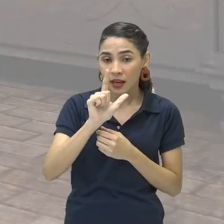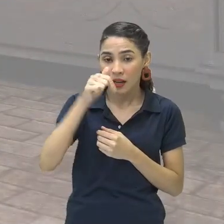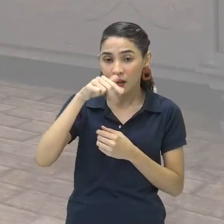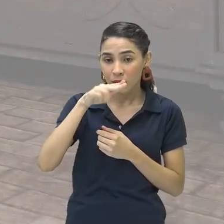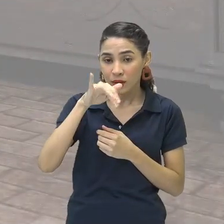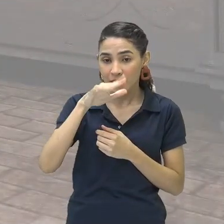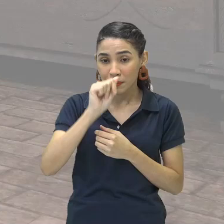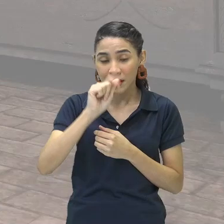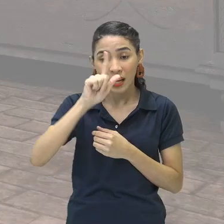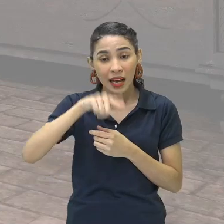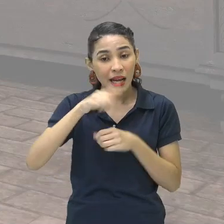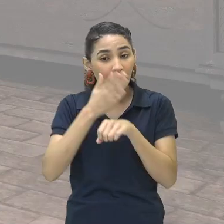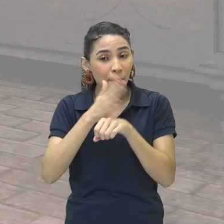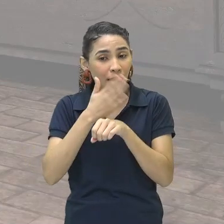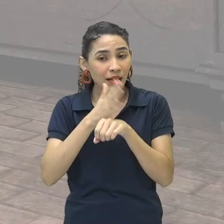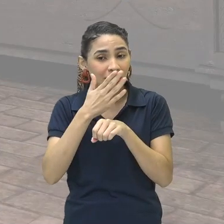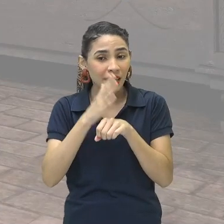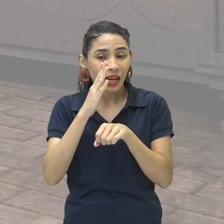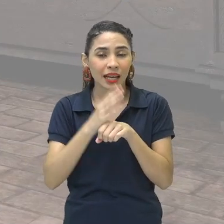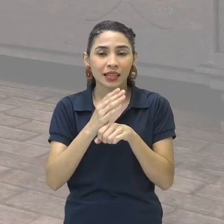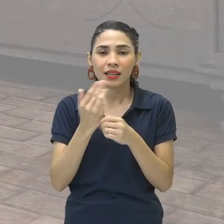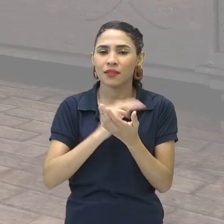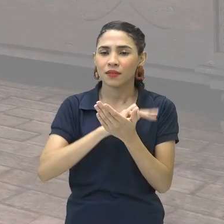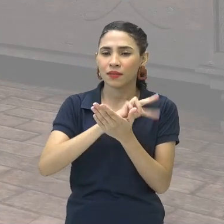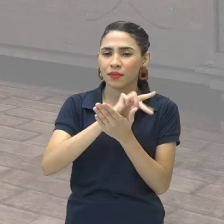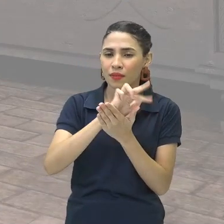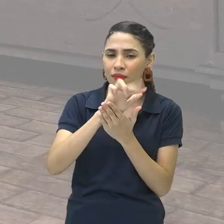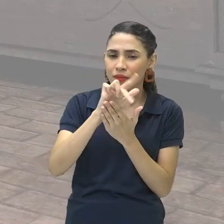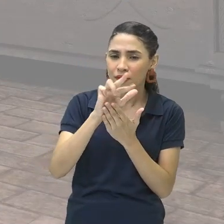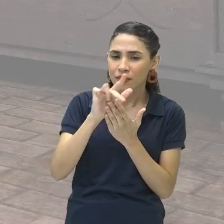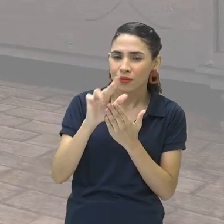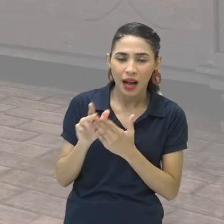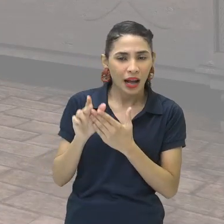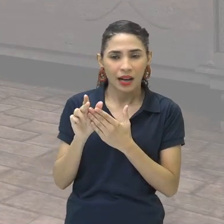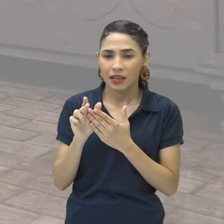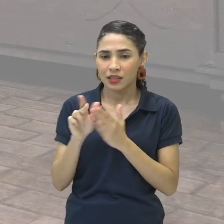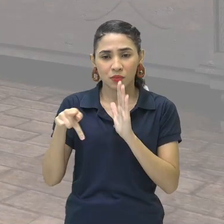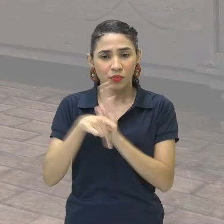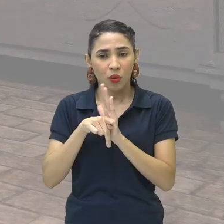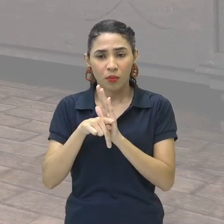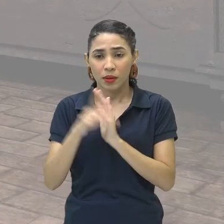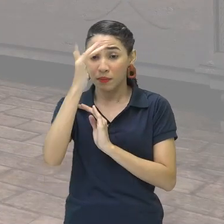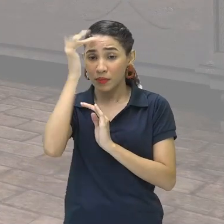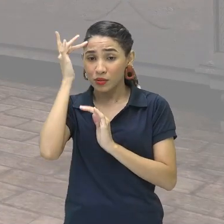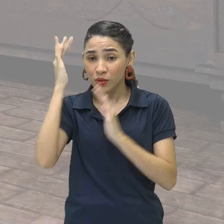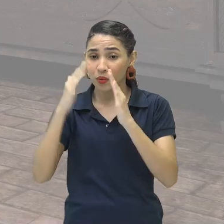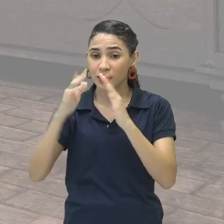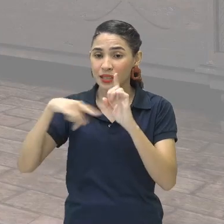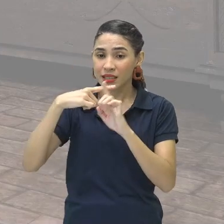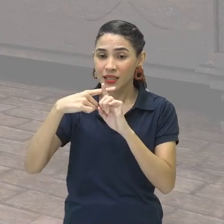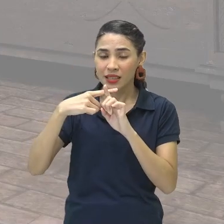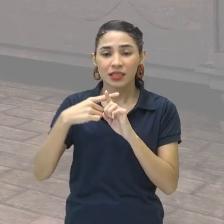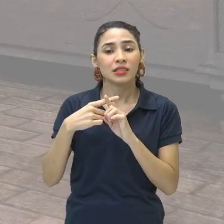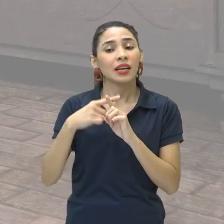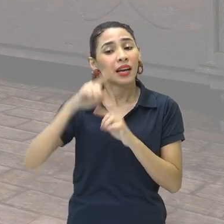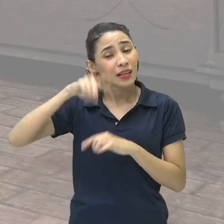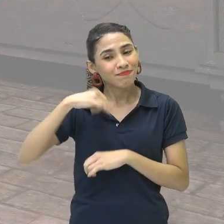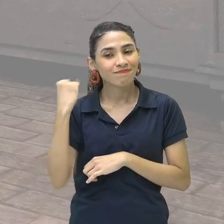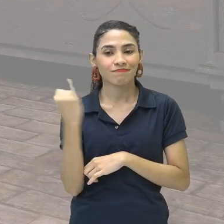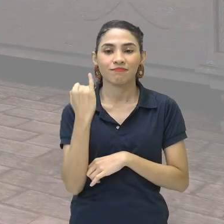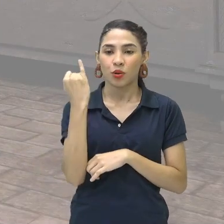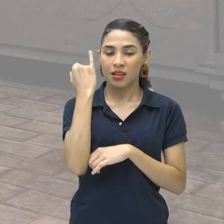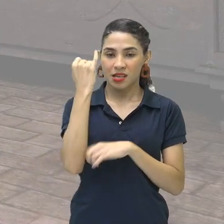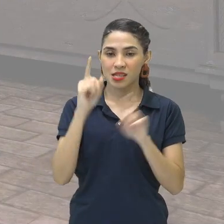era praticada por diversos membros da igreja. Isso foi muito